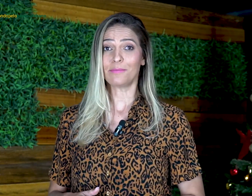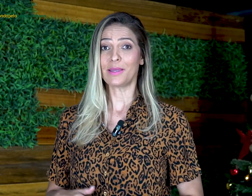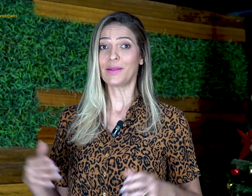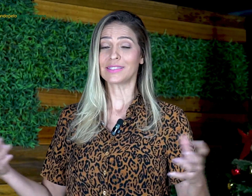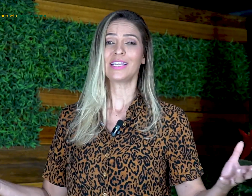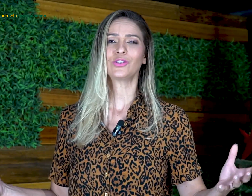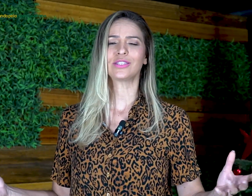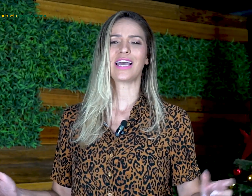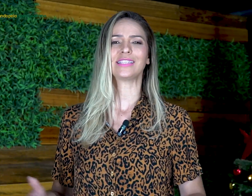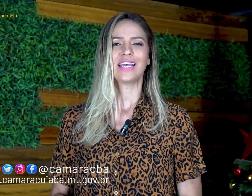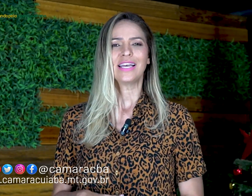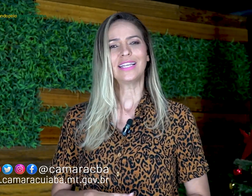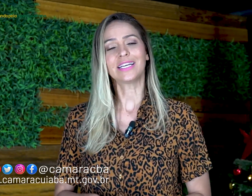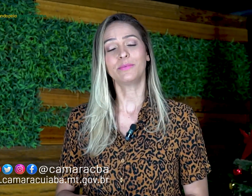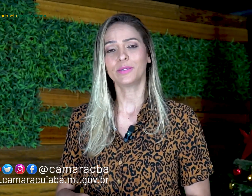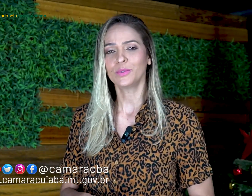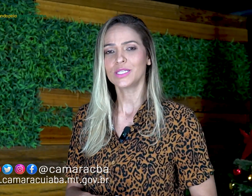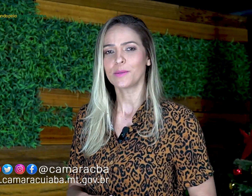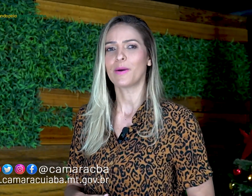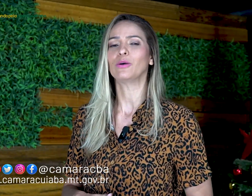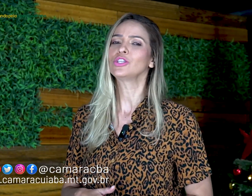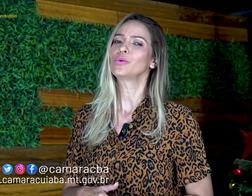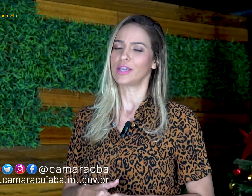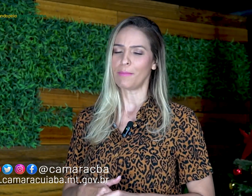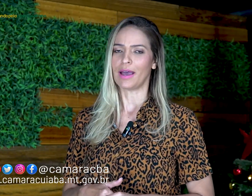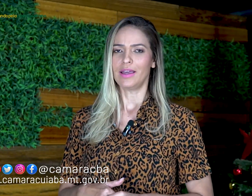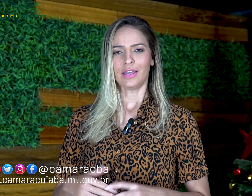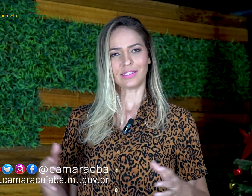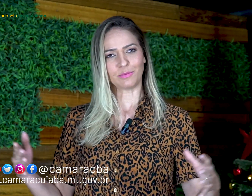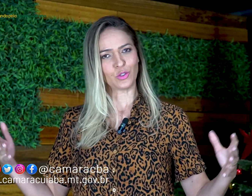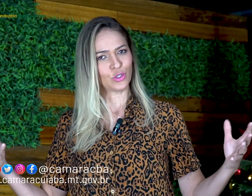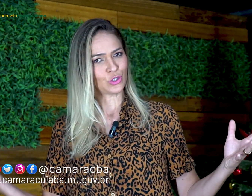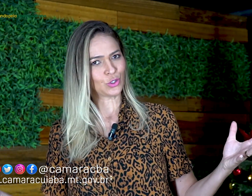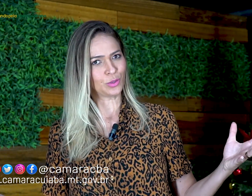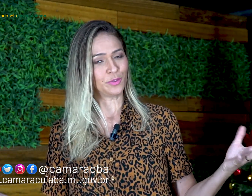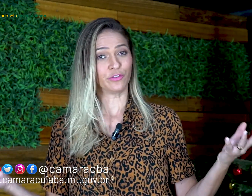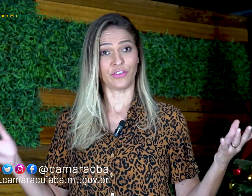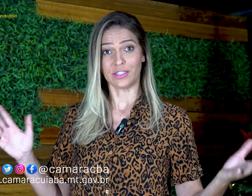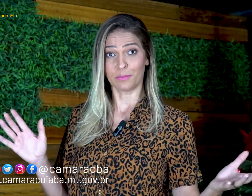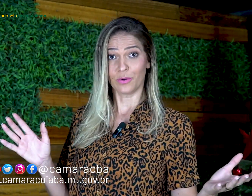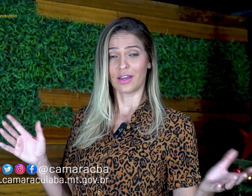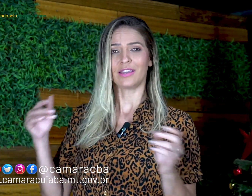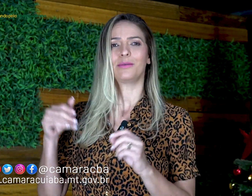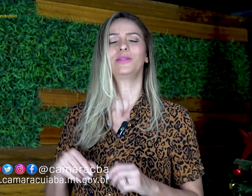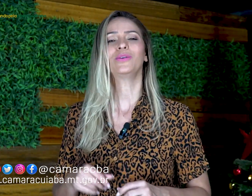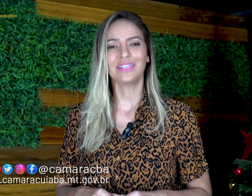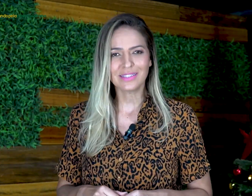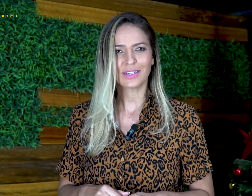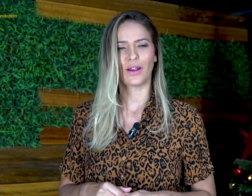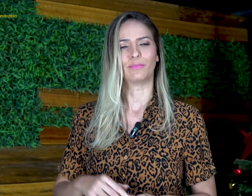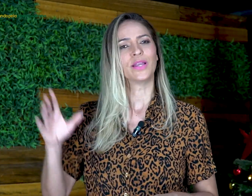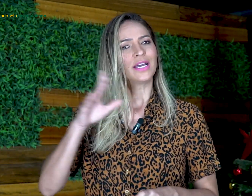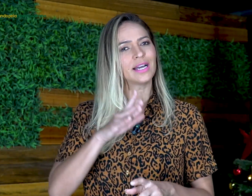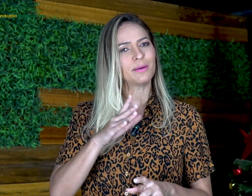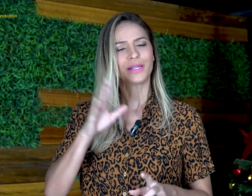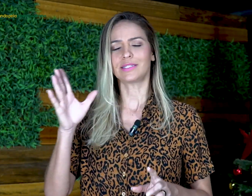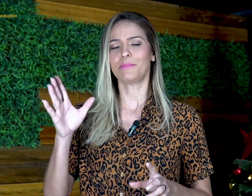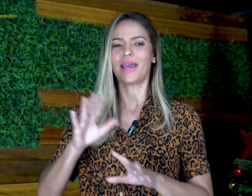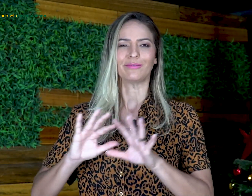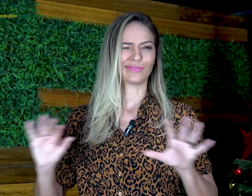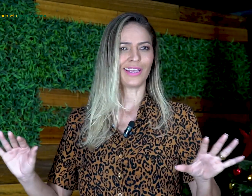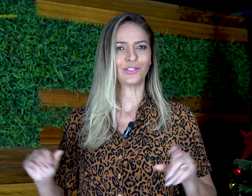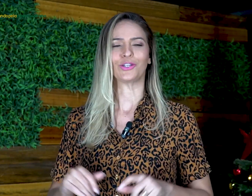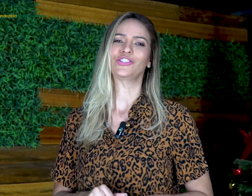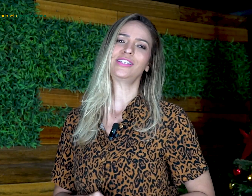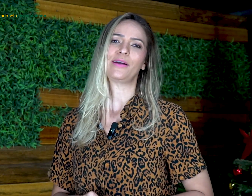acompanhar também pelas redes sociais da Câmara Municipal de Cuiabá. Estamos no YouTube, no Facebook e também no Instagram. Câmara